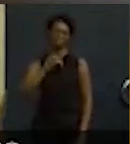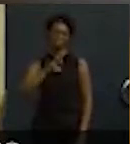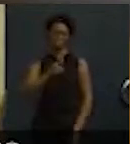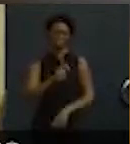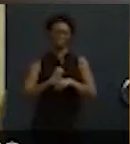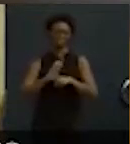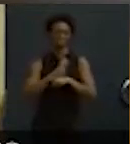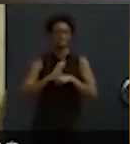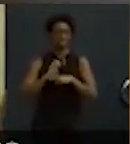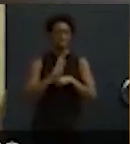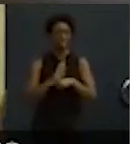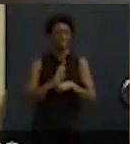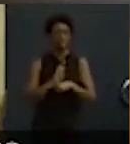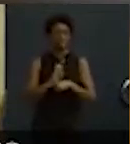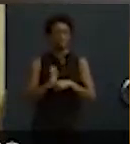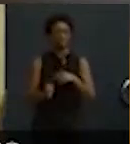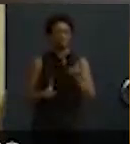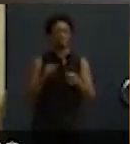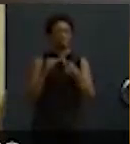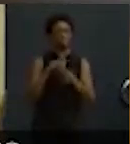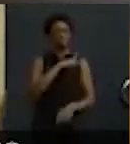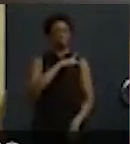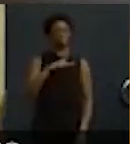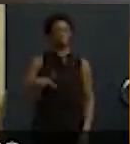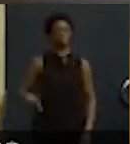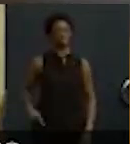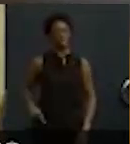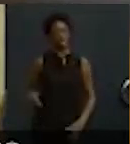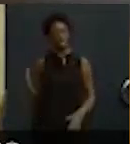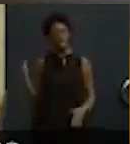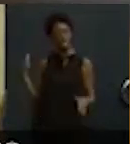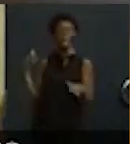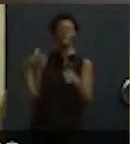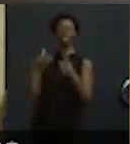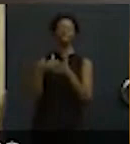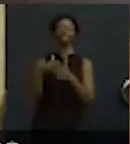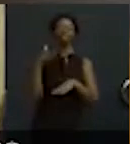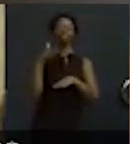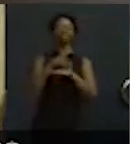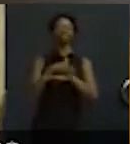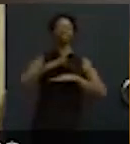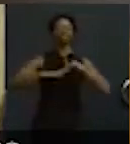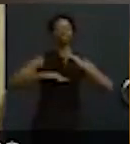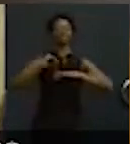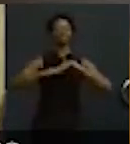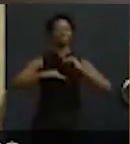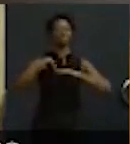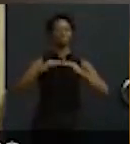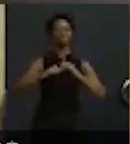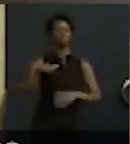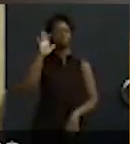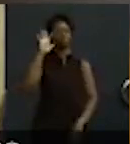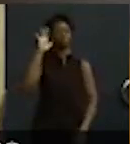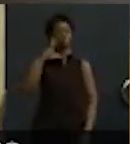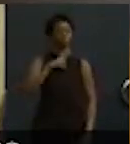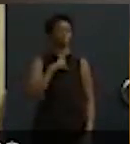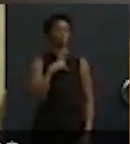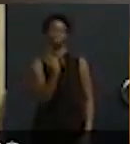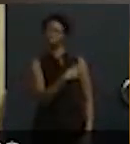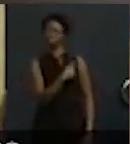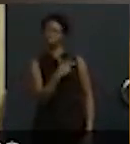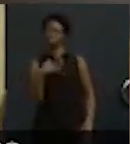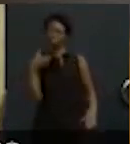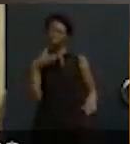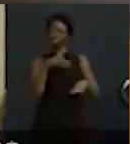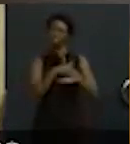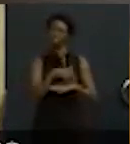fizeram presidir e preservar até o seu ingresso na carreira. Ao realizar seu sonho particular de